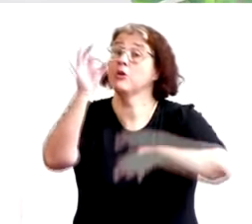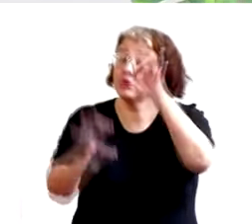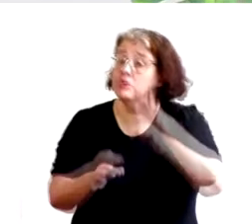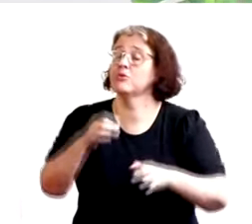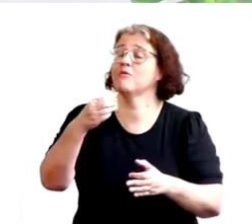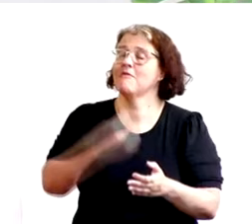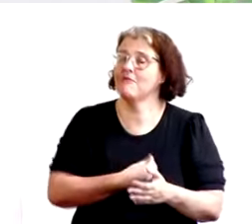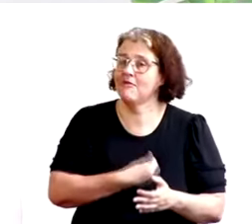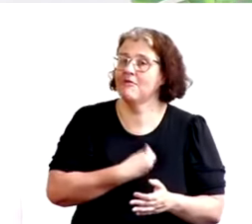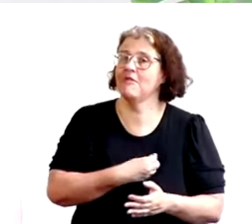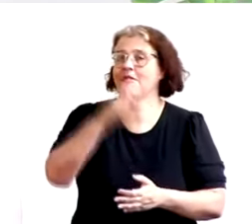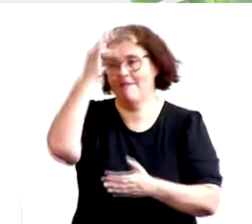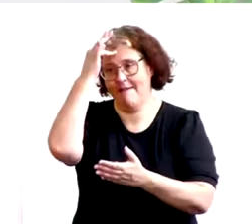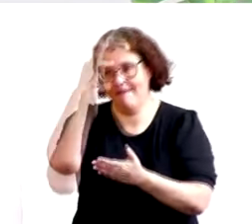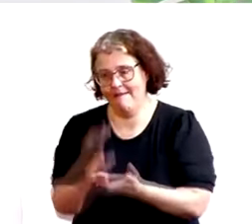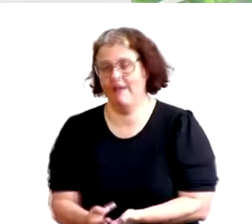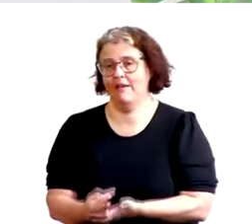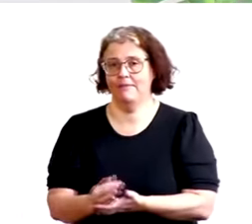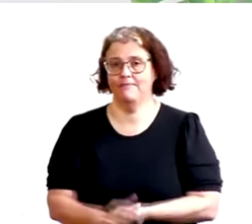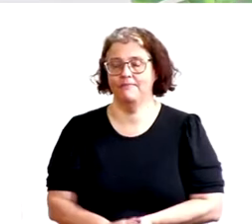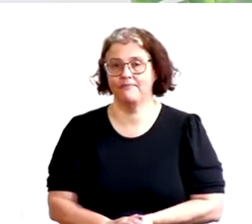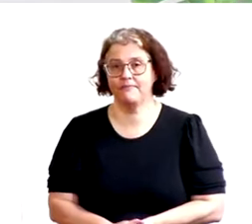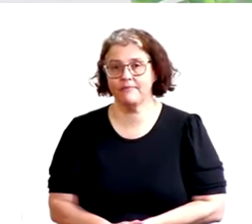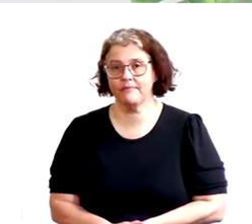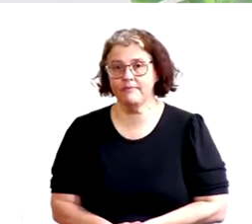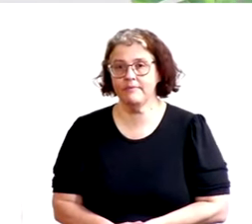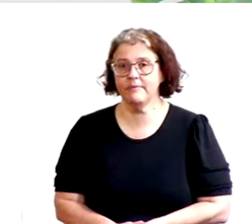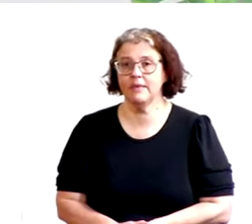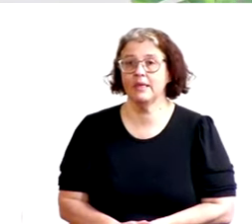assim eu me alegro no Senhor